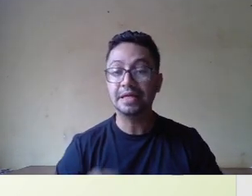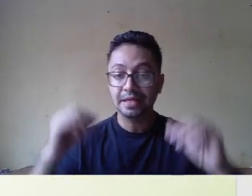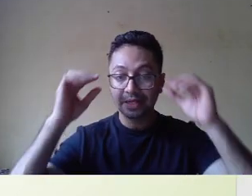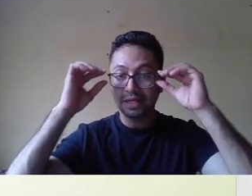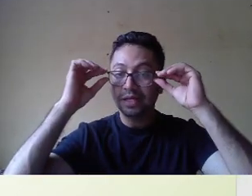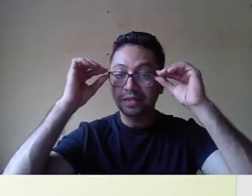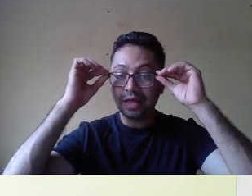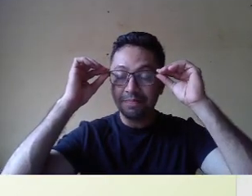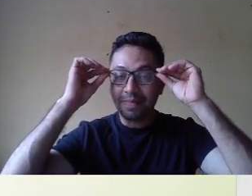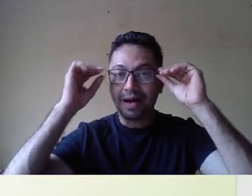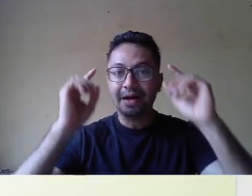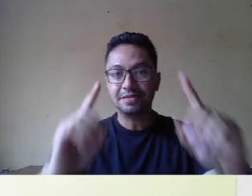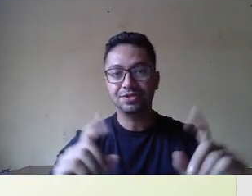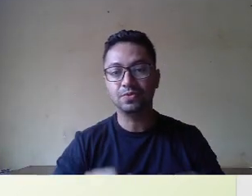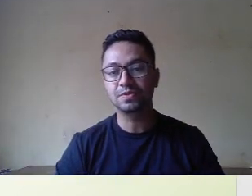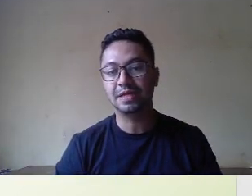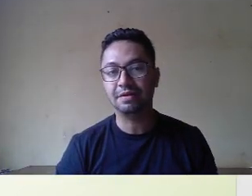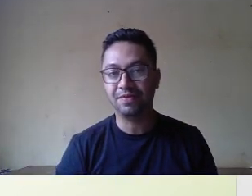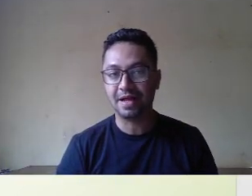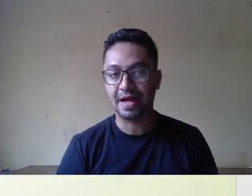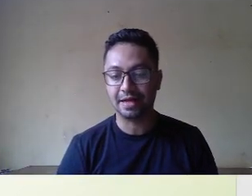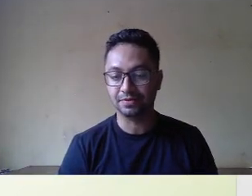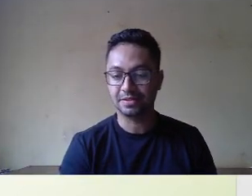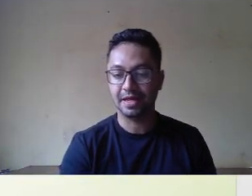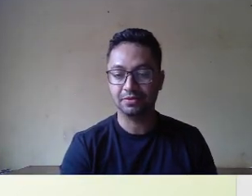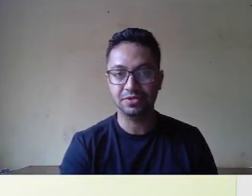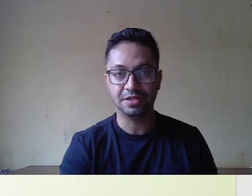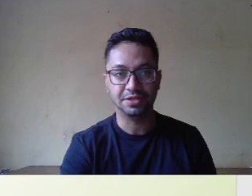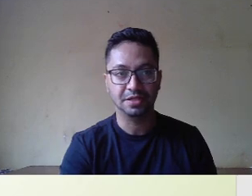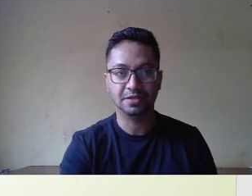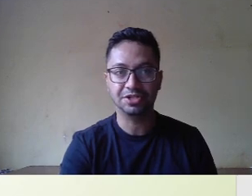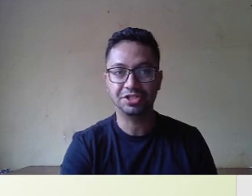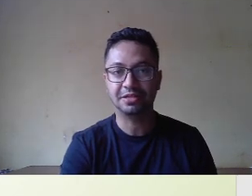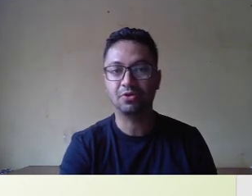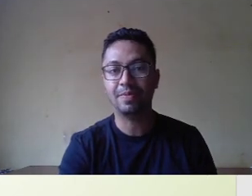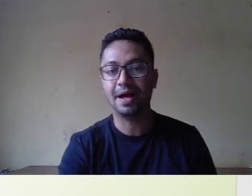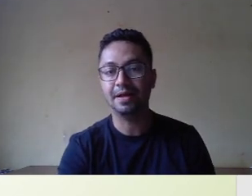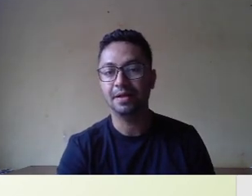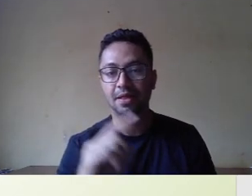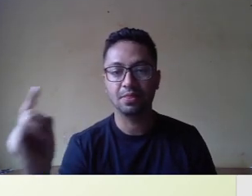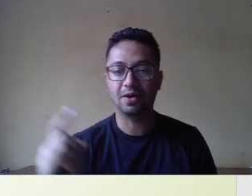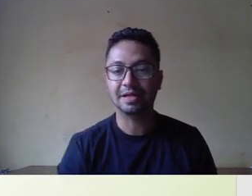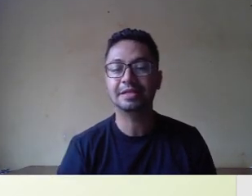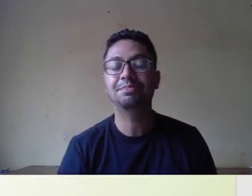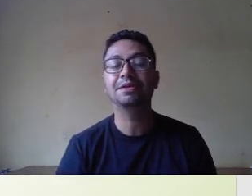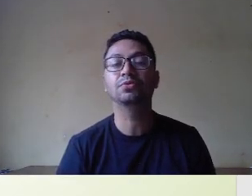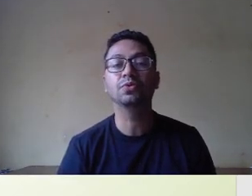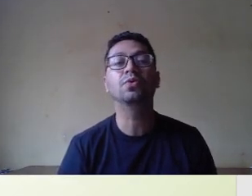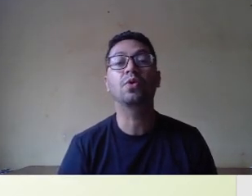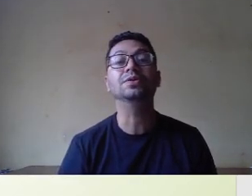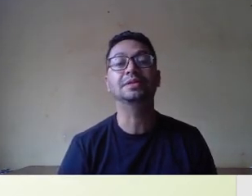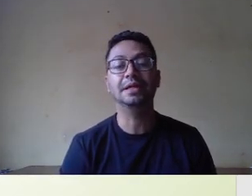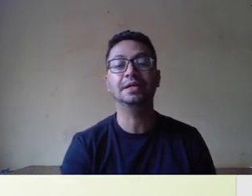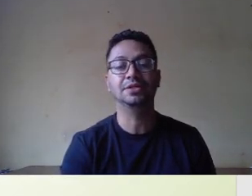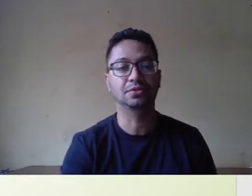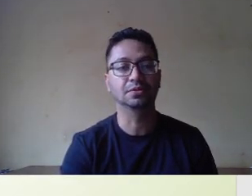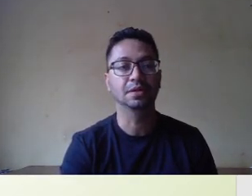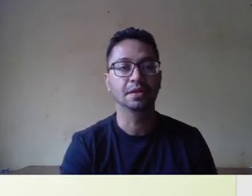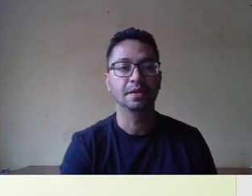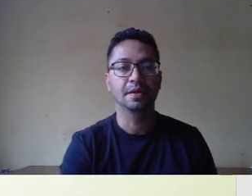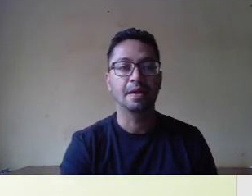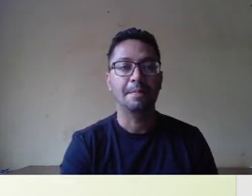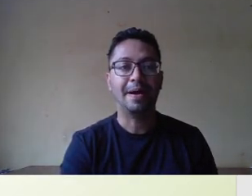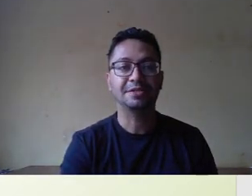sinais que têm mais de um significado, certo, gente? Então a gente tem que tomar nota a respeito do